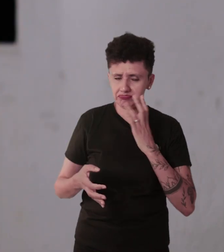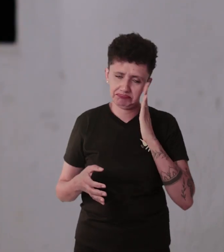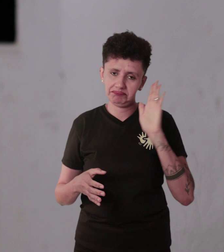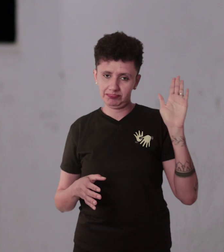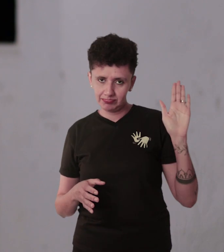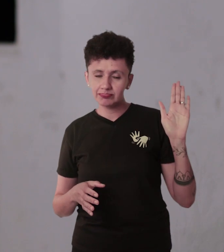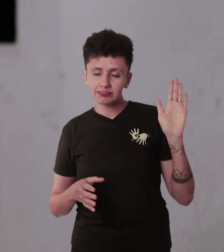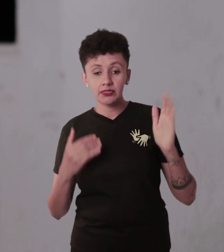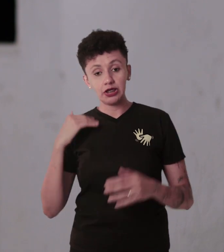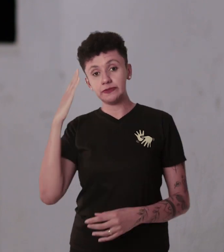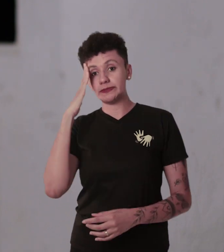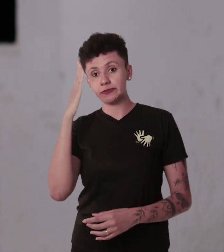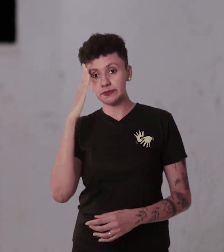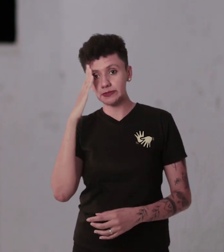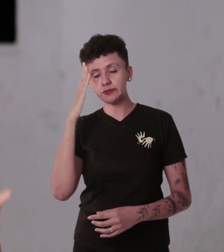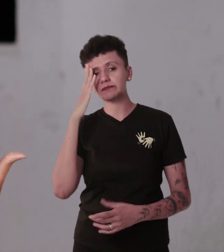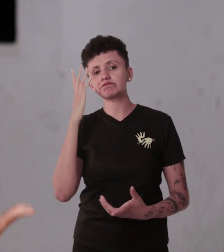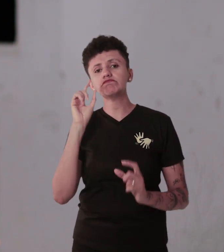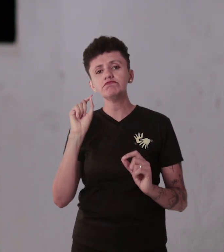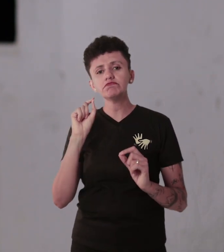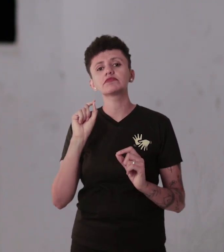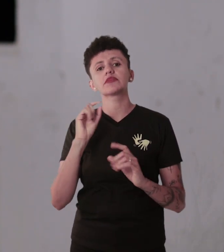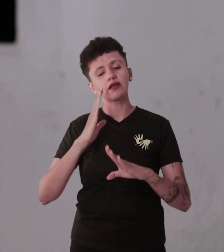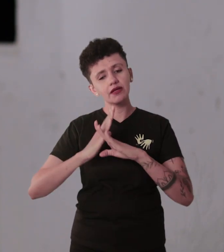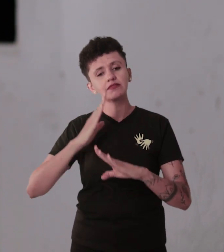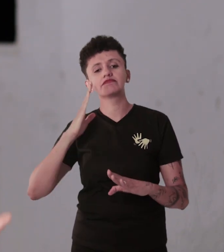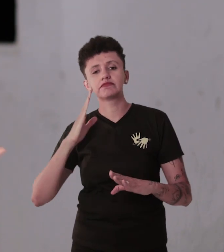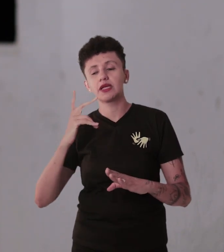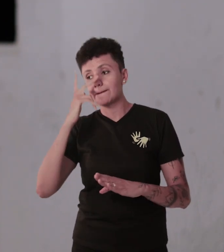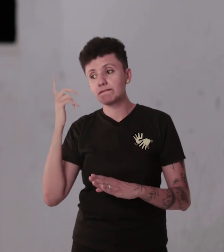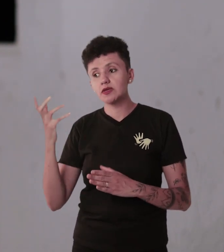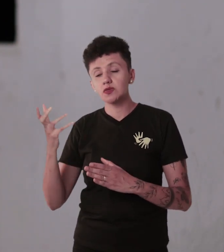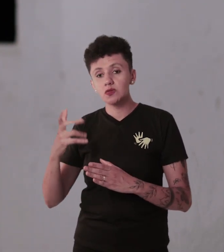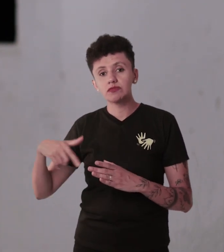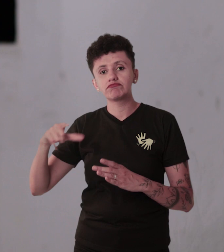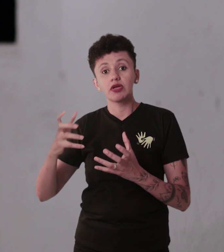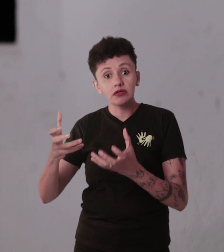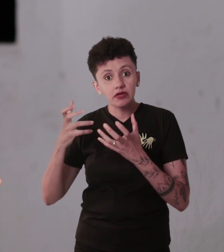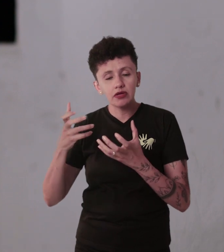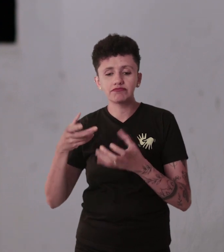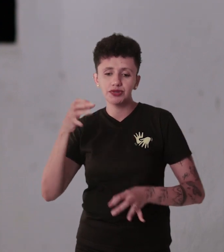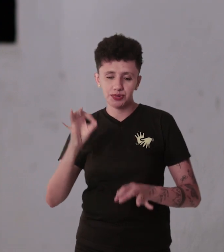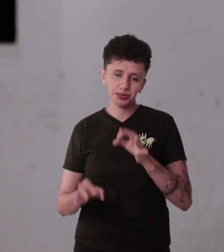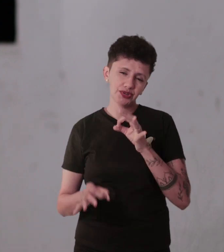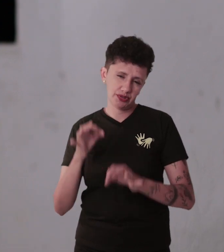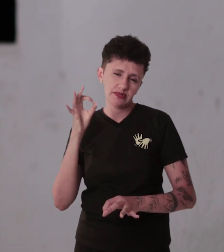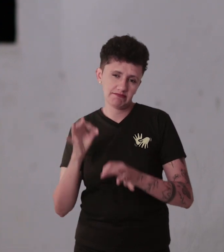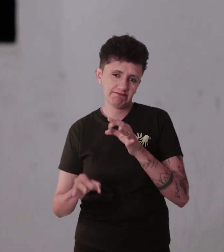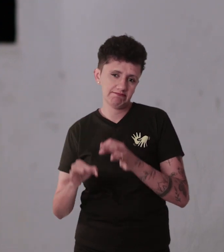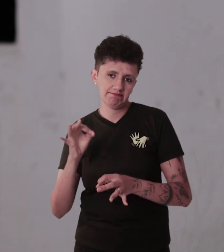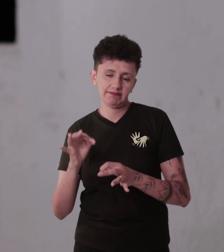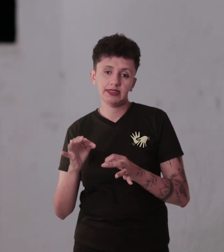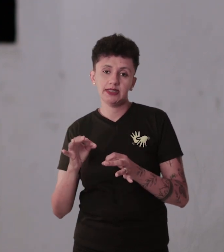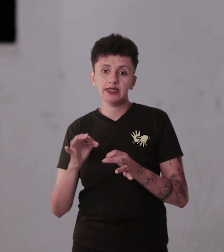eu entendo o que realmente inconscientemente essas pessoas, elas buscavam uma certa